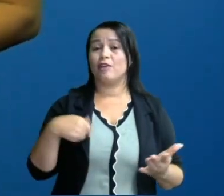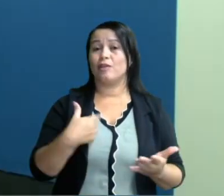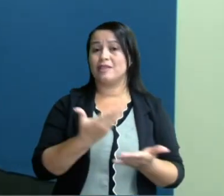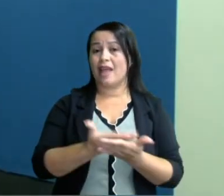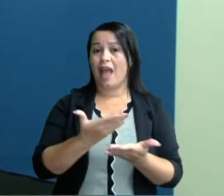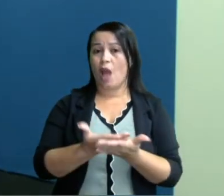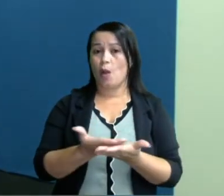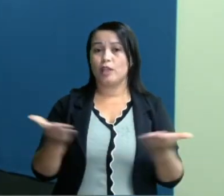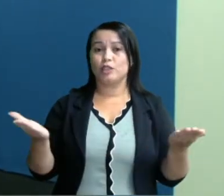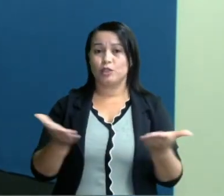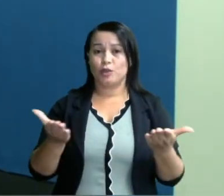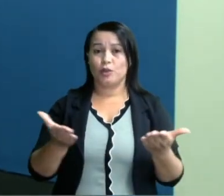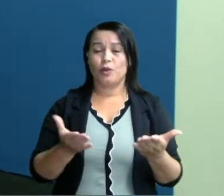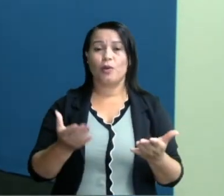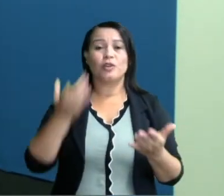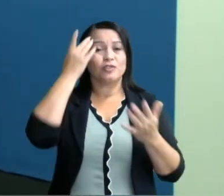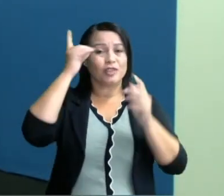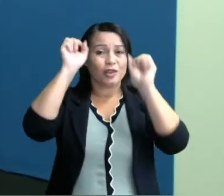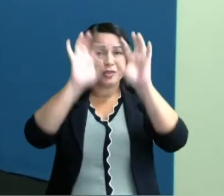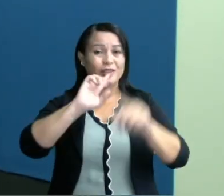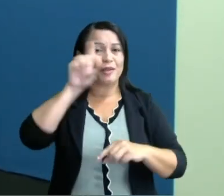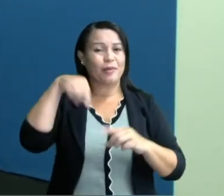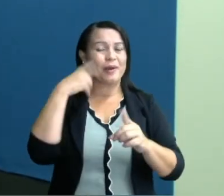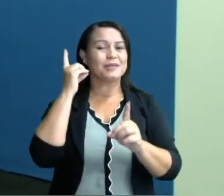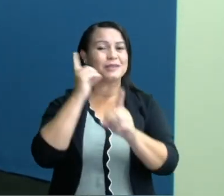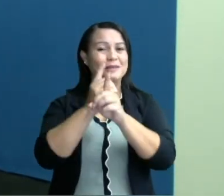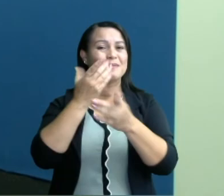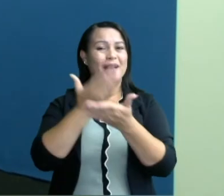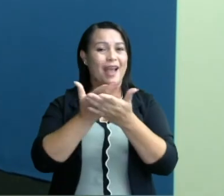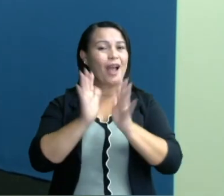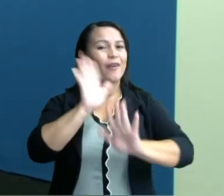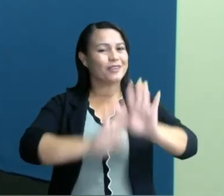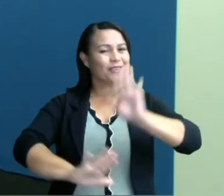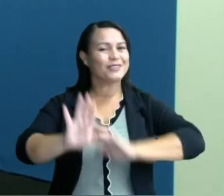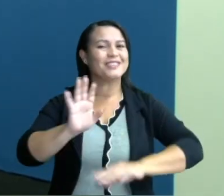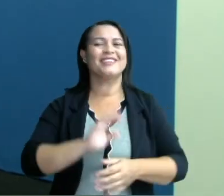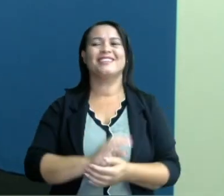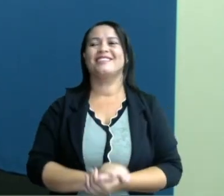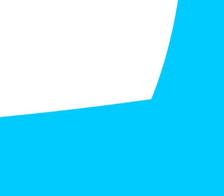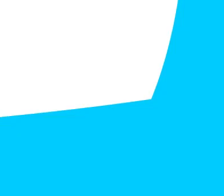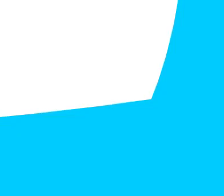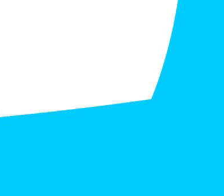Essa foi a nossa aula de hoje. Fiquem com Deus e até a próxima aula e se cuidem.